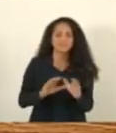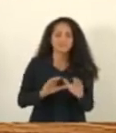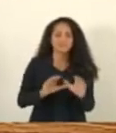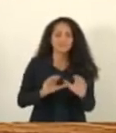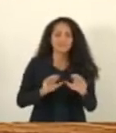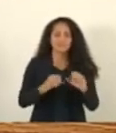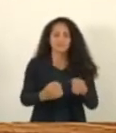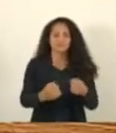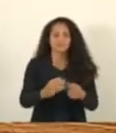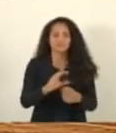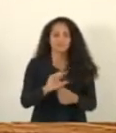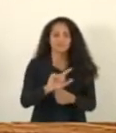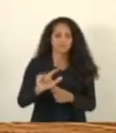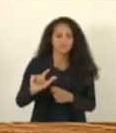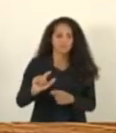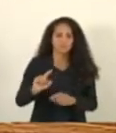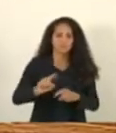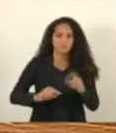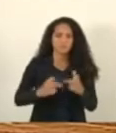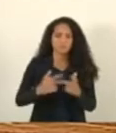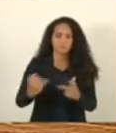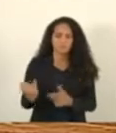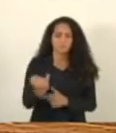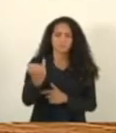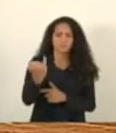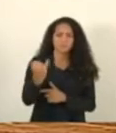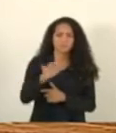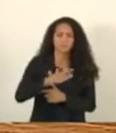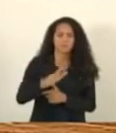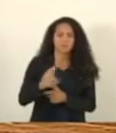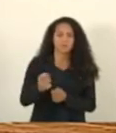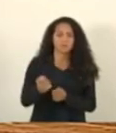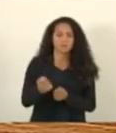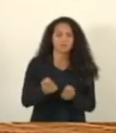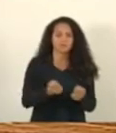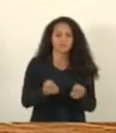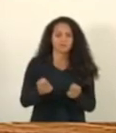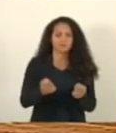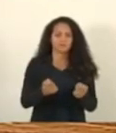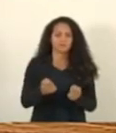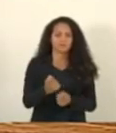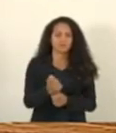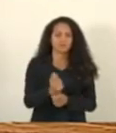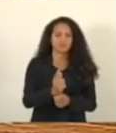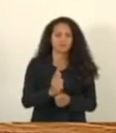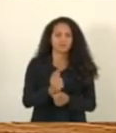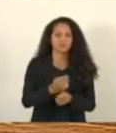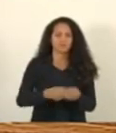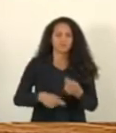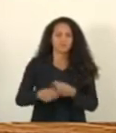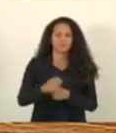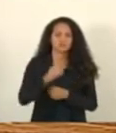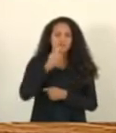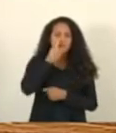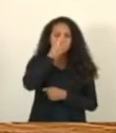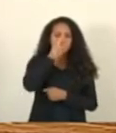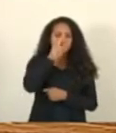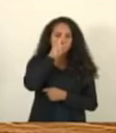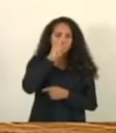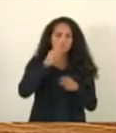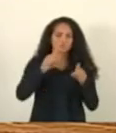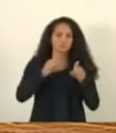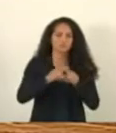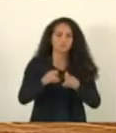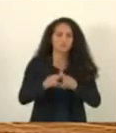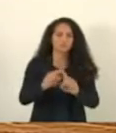uma importante ferramenta na governança e gestão de riscos e